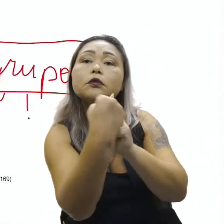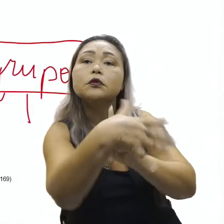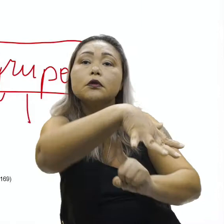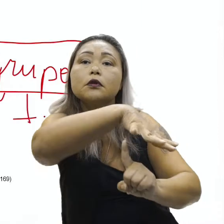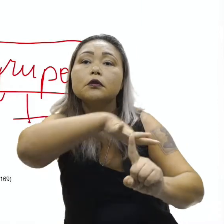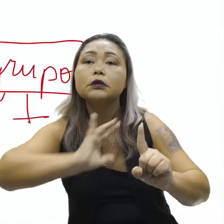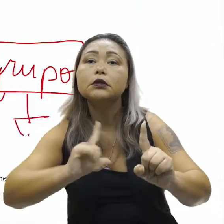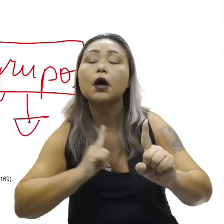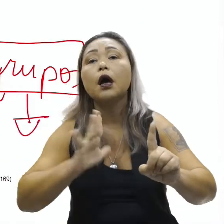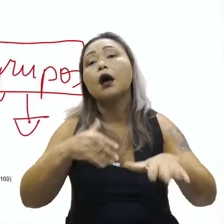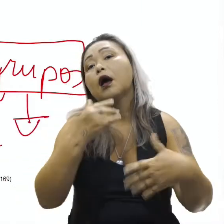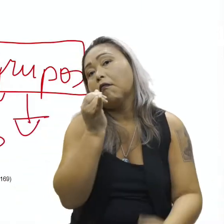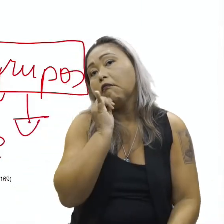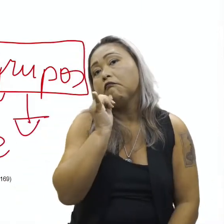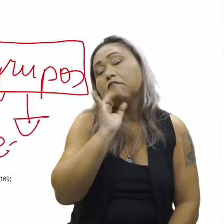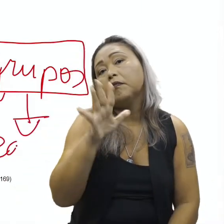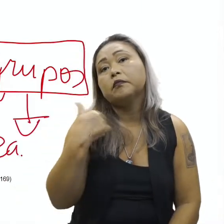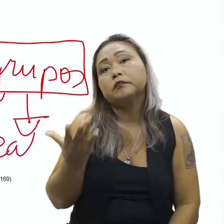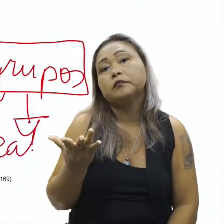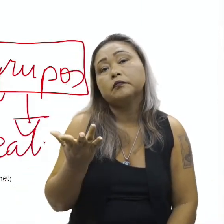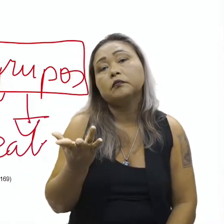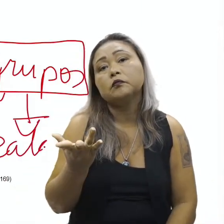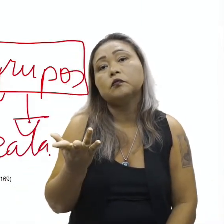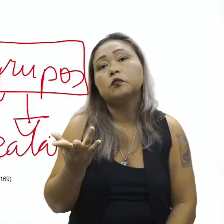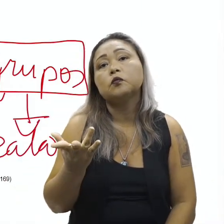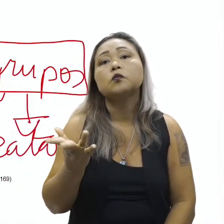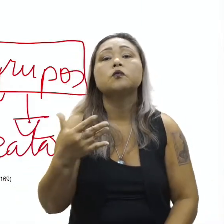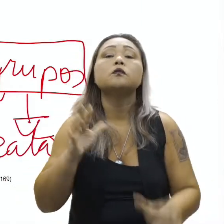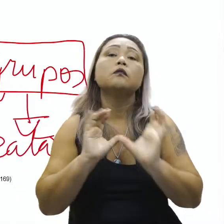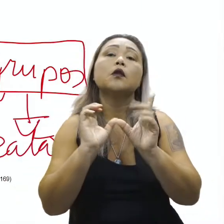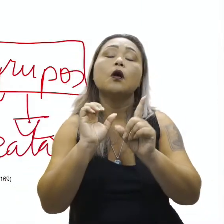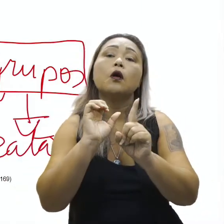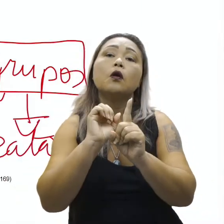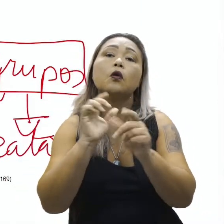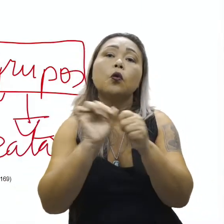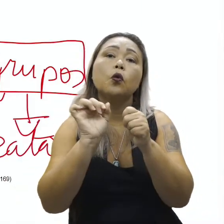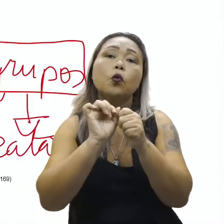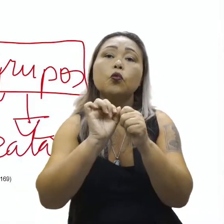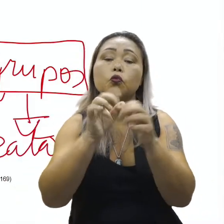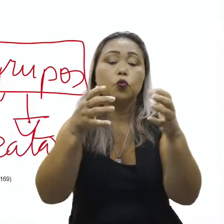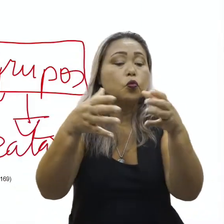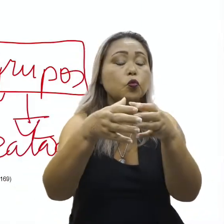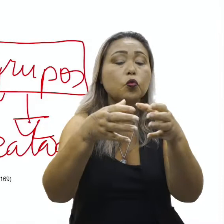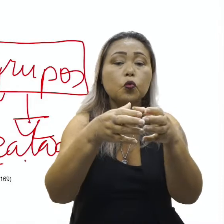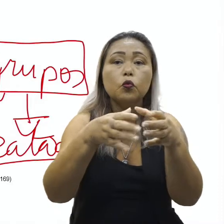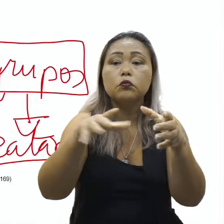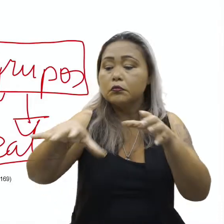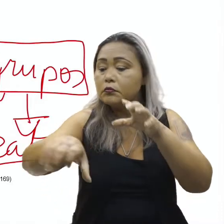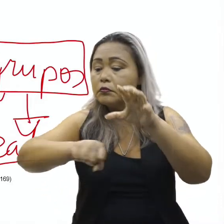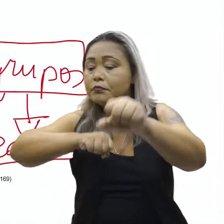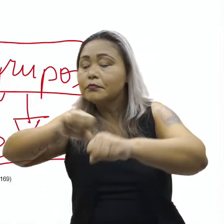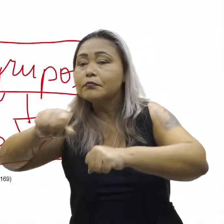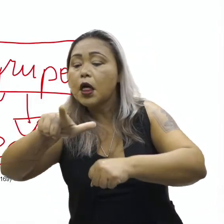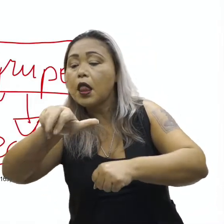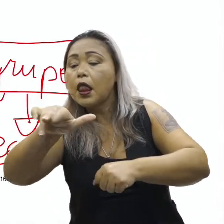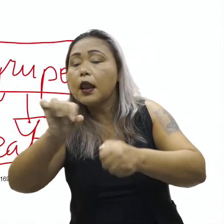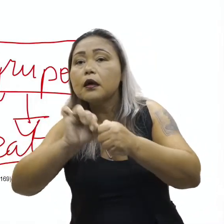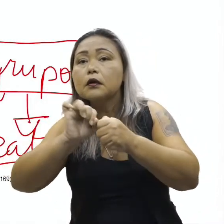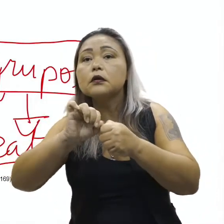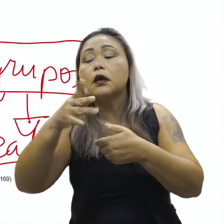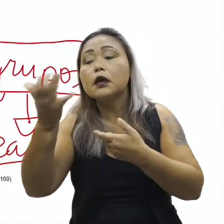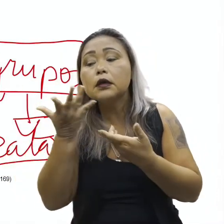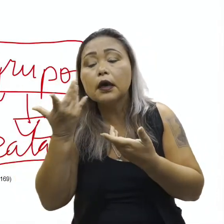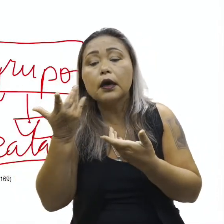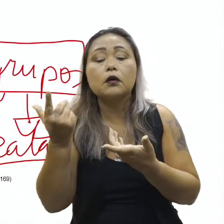assim, digamos aqui, os grupos dos catadores, que desejam que as pautas